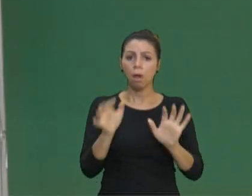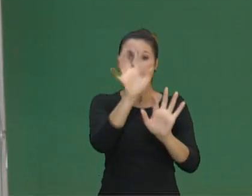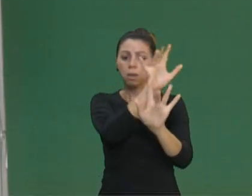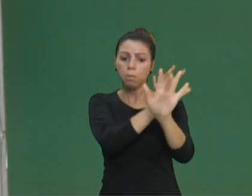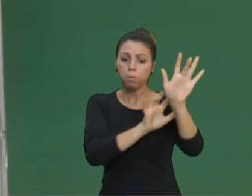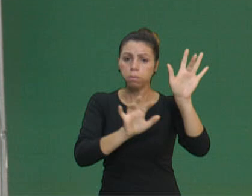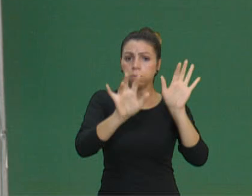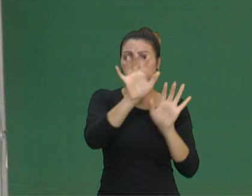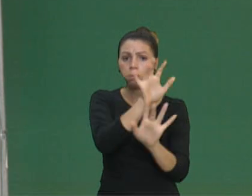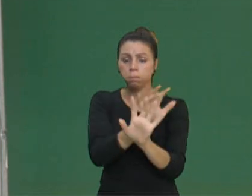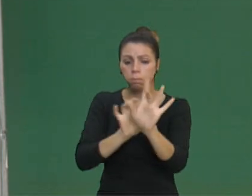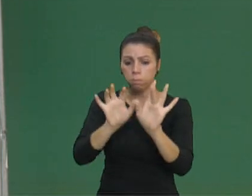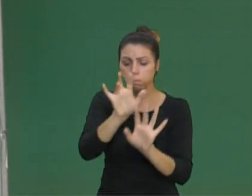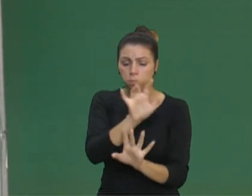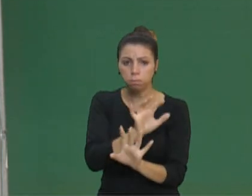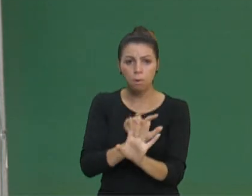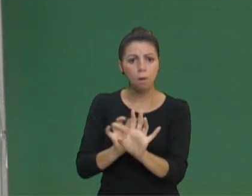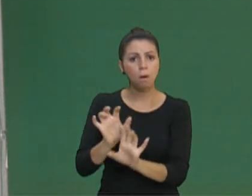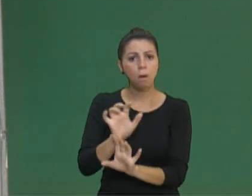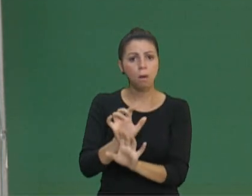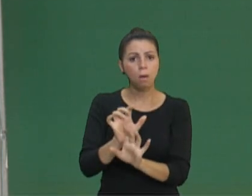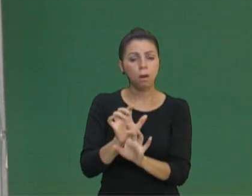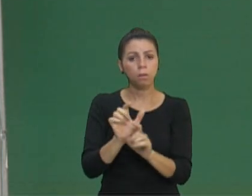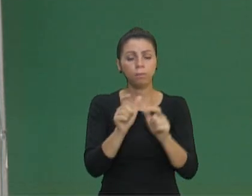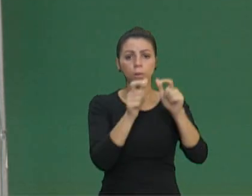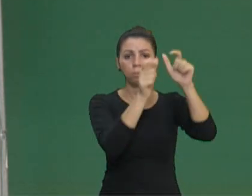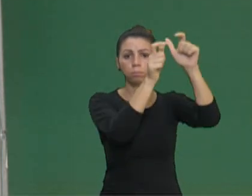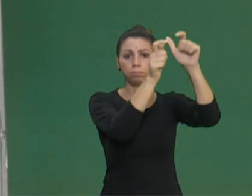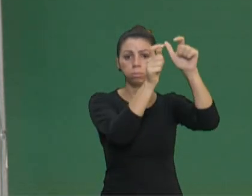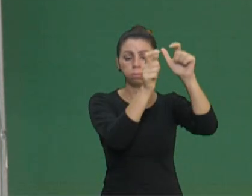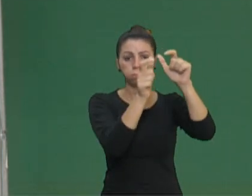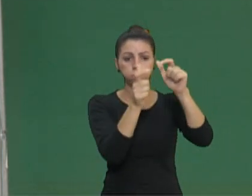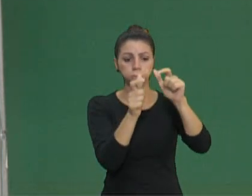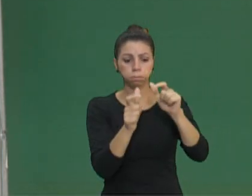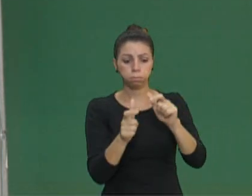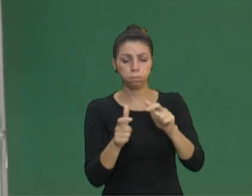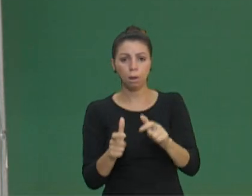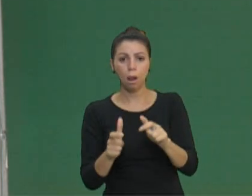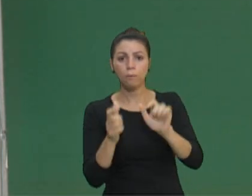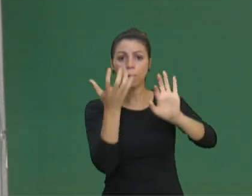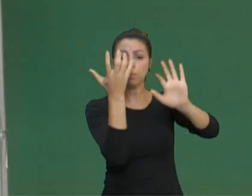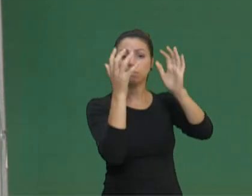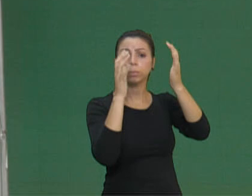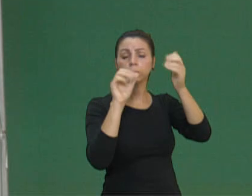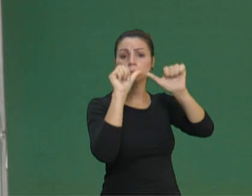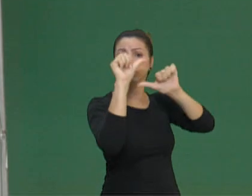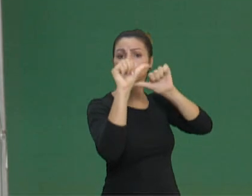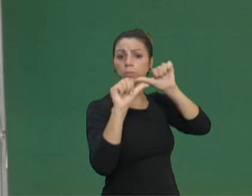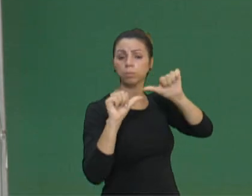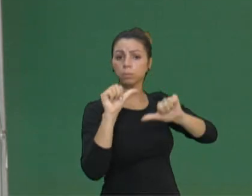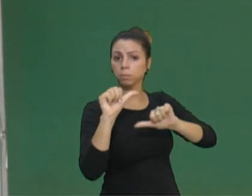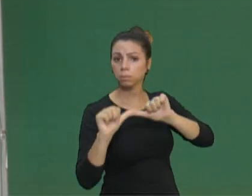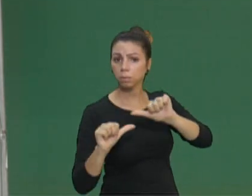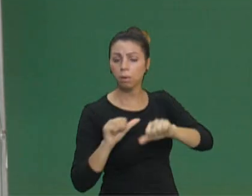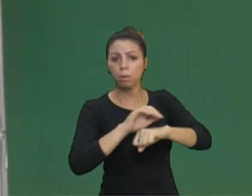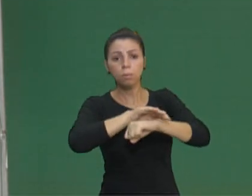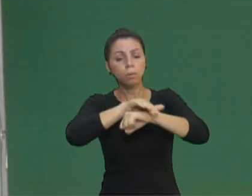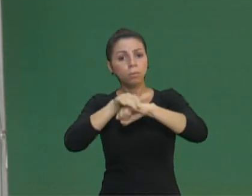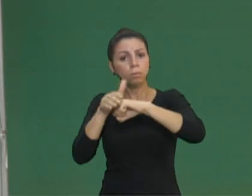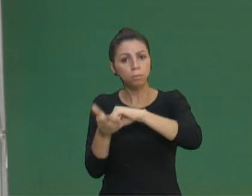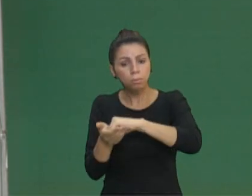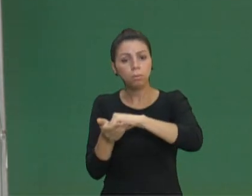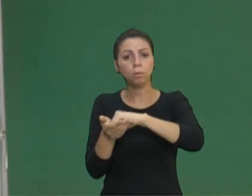ar se deslocam, ao passar por uma região, elas alteram o clima, o tempo atmosférico,